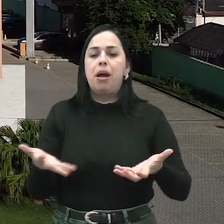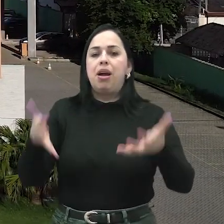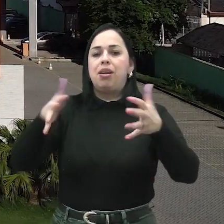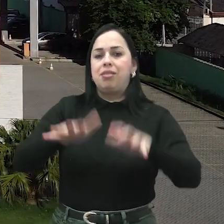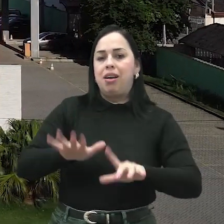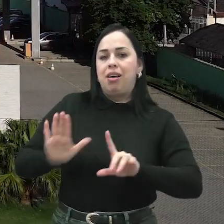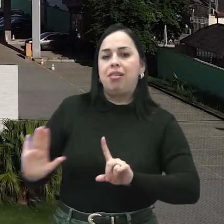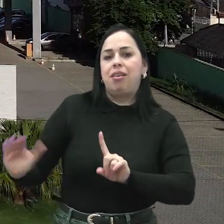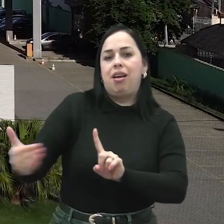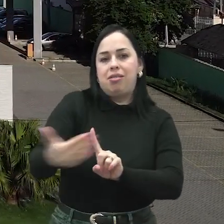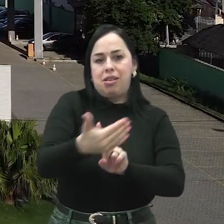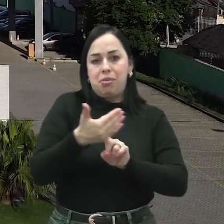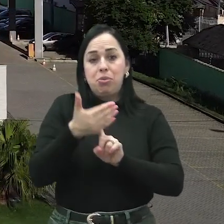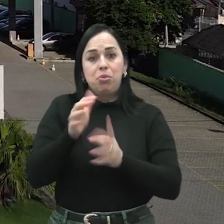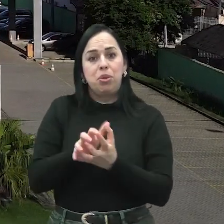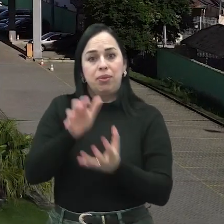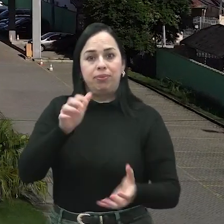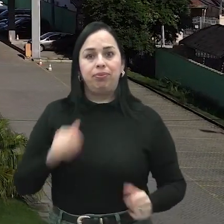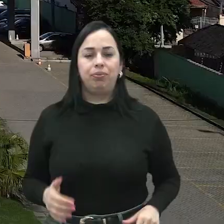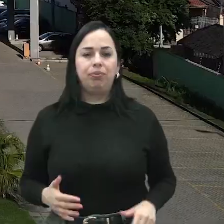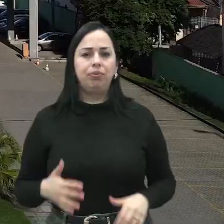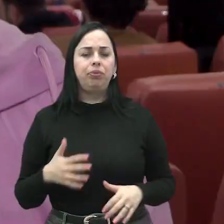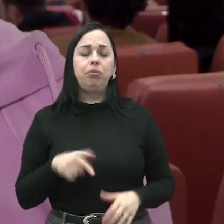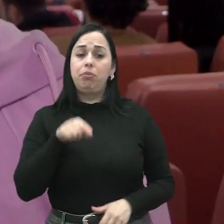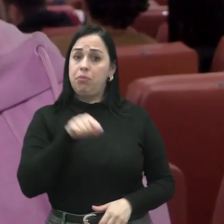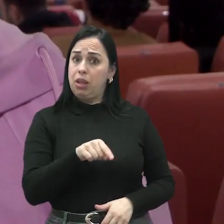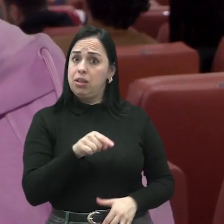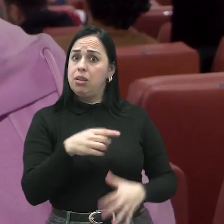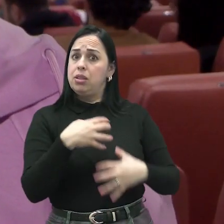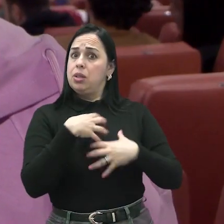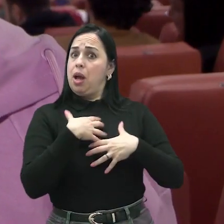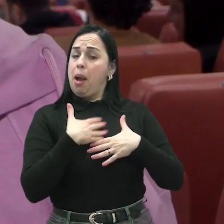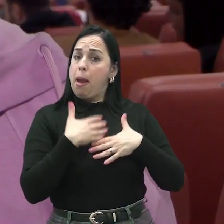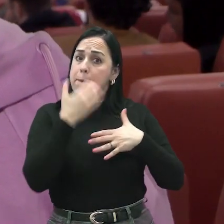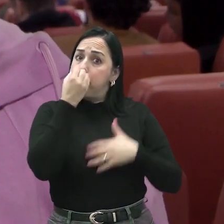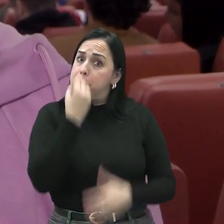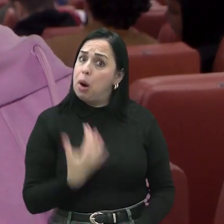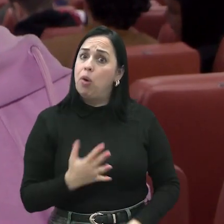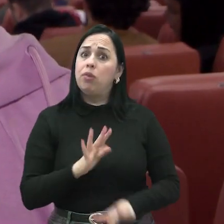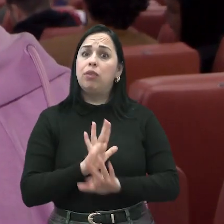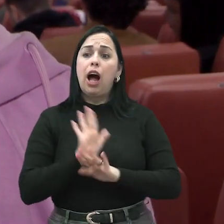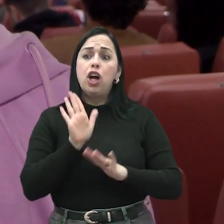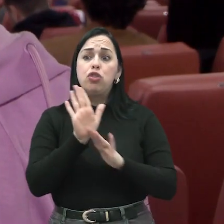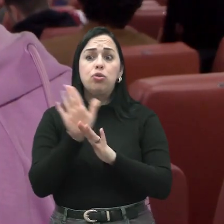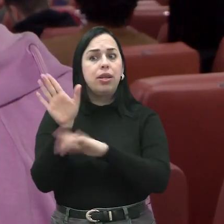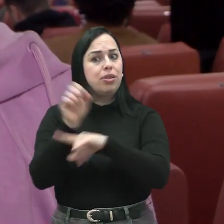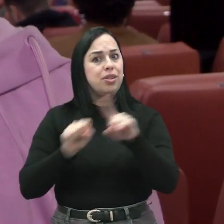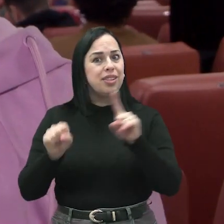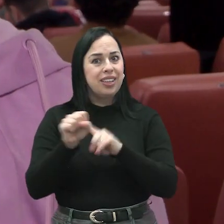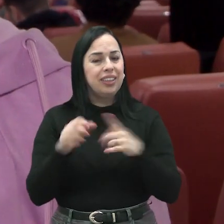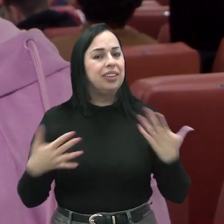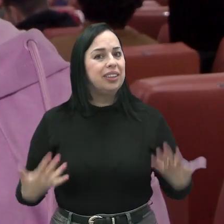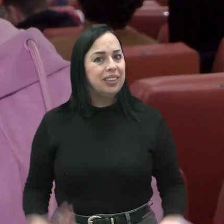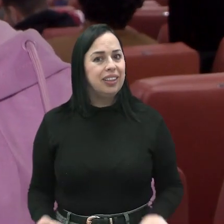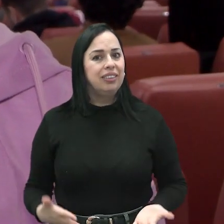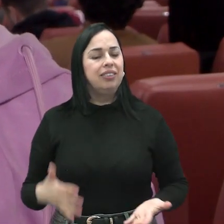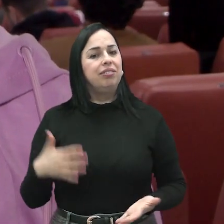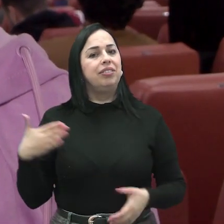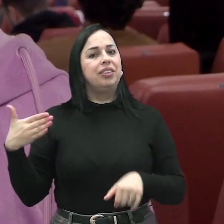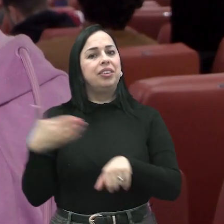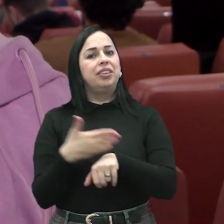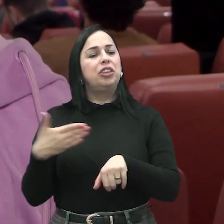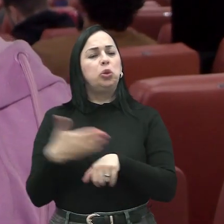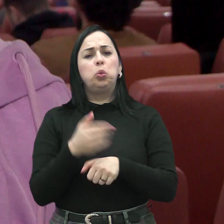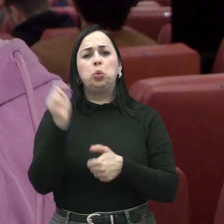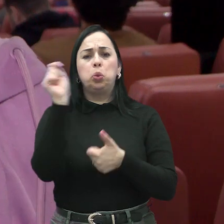referência para a inclusão e apoio aos idosos. Traz muito benefício social, sabe? Porque é